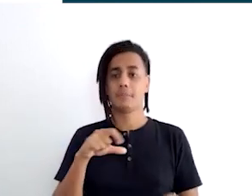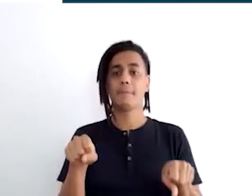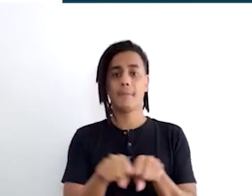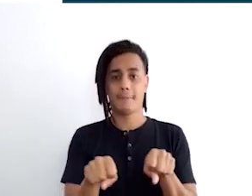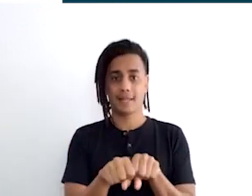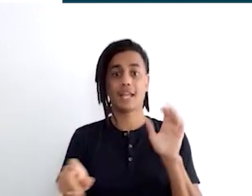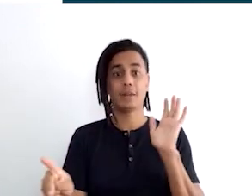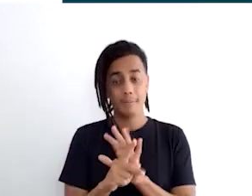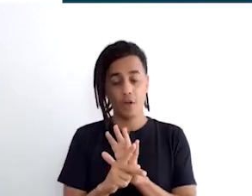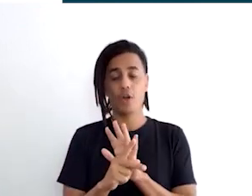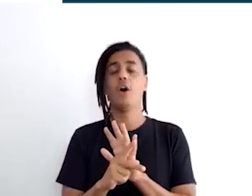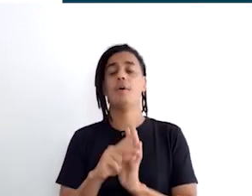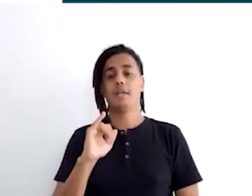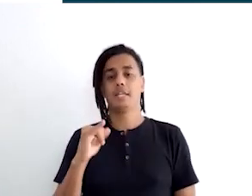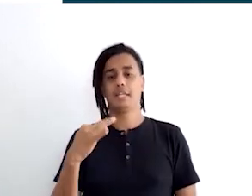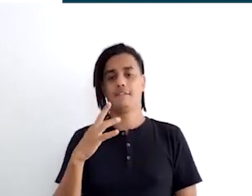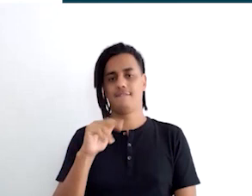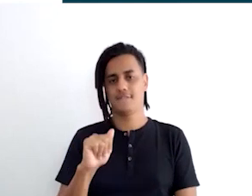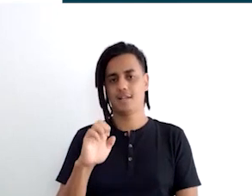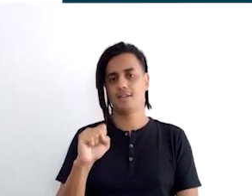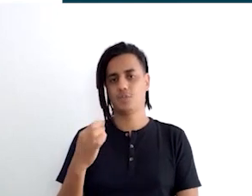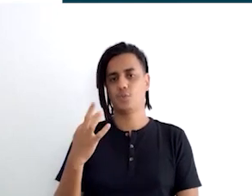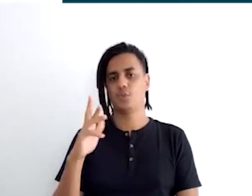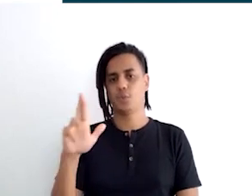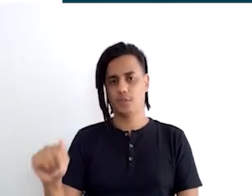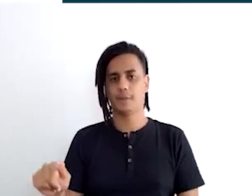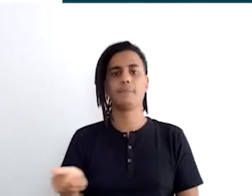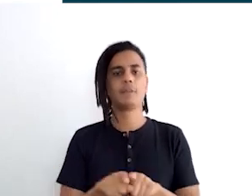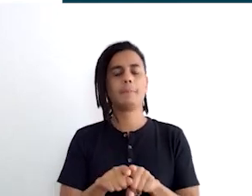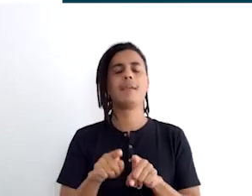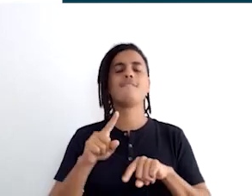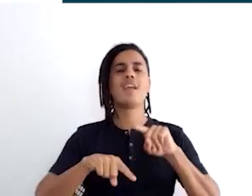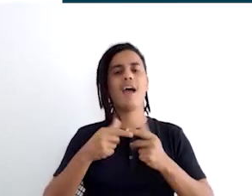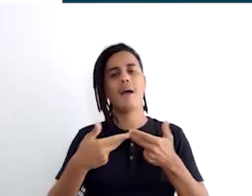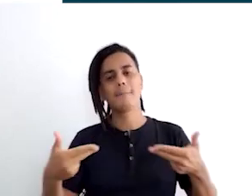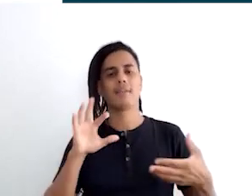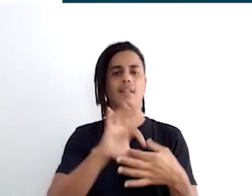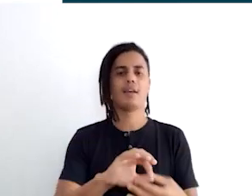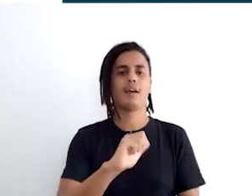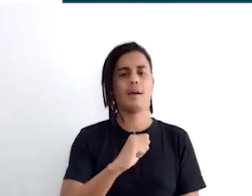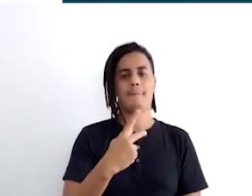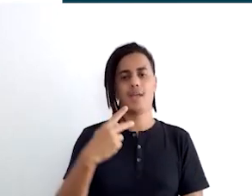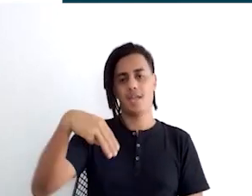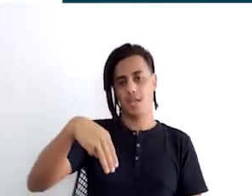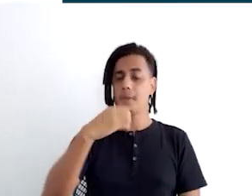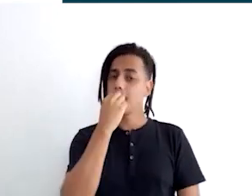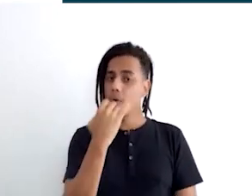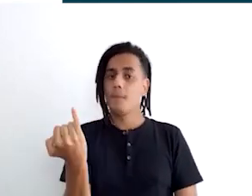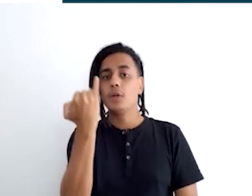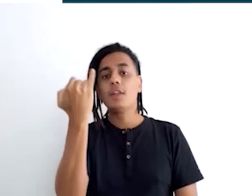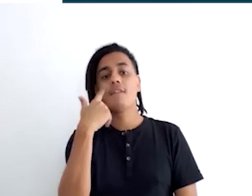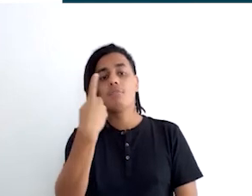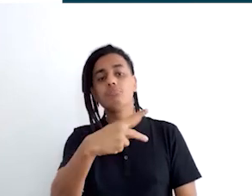de infraestrutura. E ferramentas de APM também são essenciais para acompanhar os testes de performance e